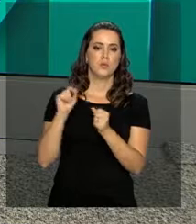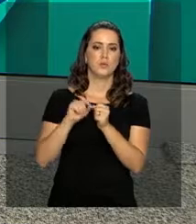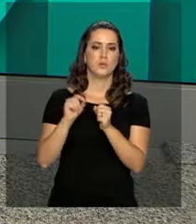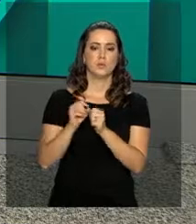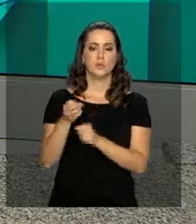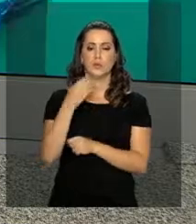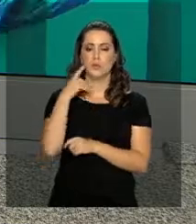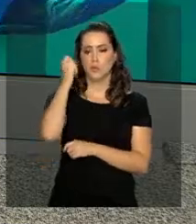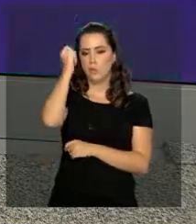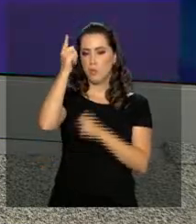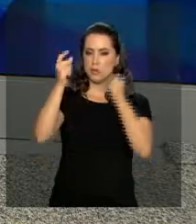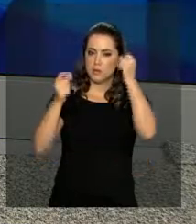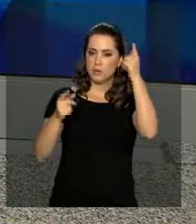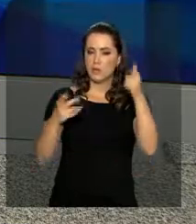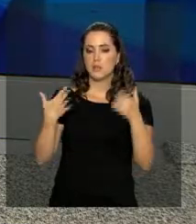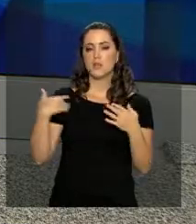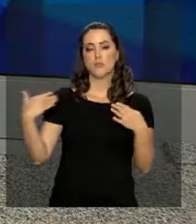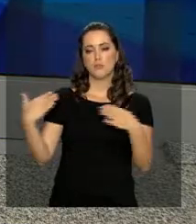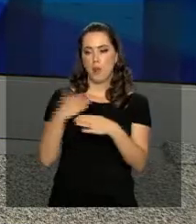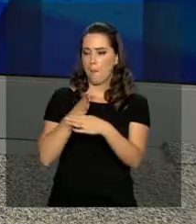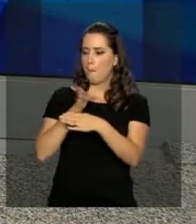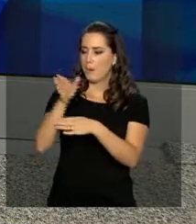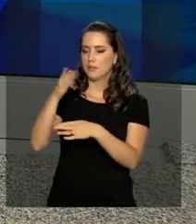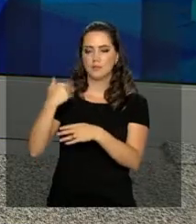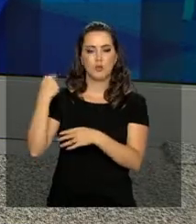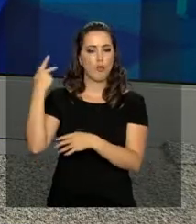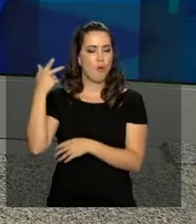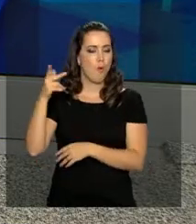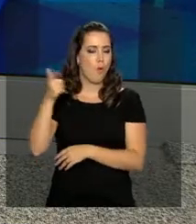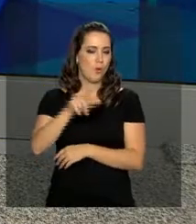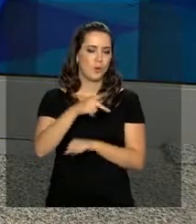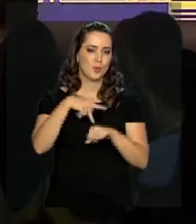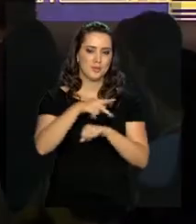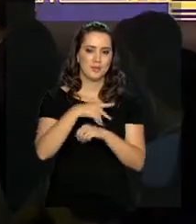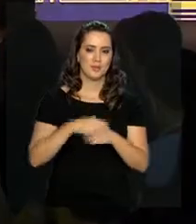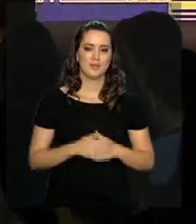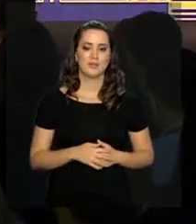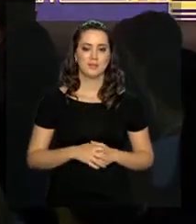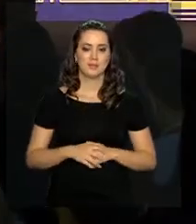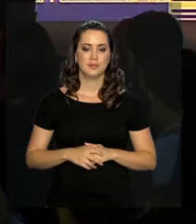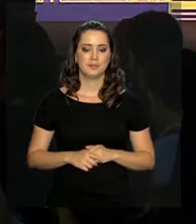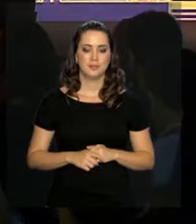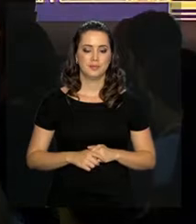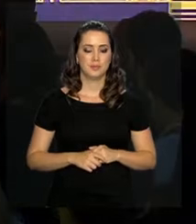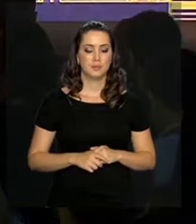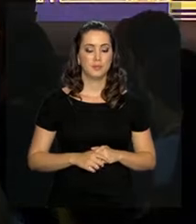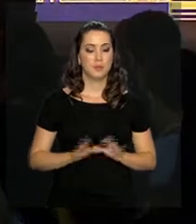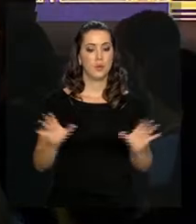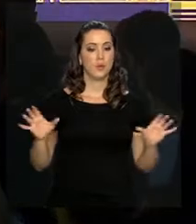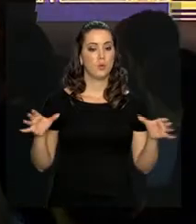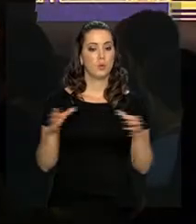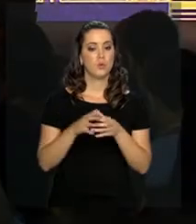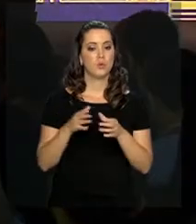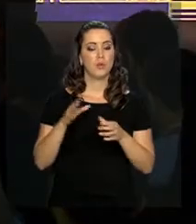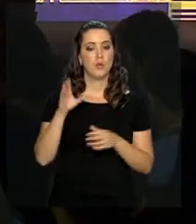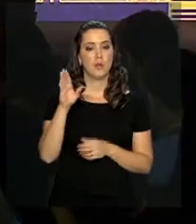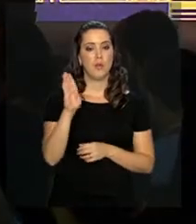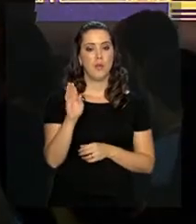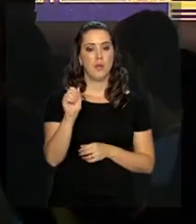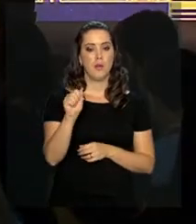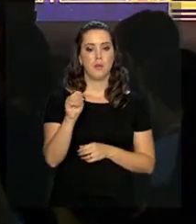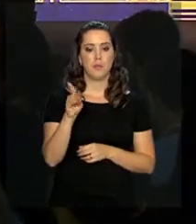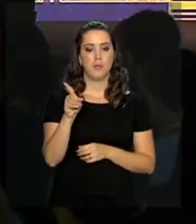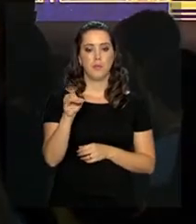objetivo é fazer com que boas idéias cruz em fronteiras agência brasileira de desenvolvimento industrial